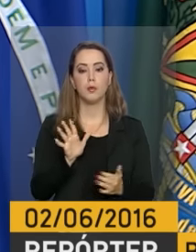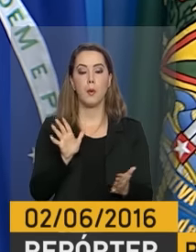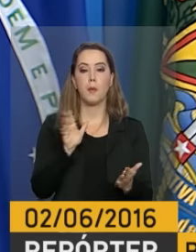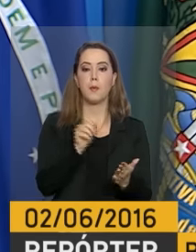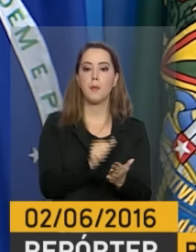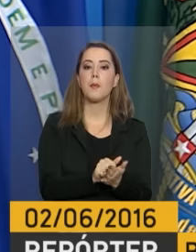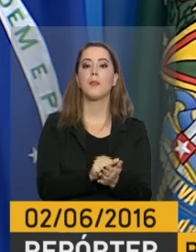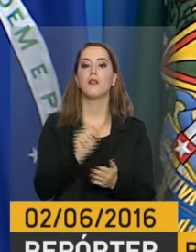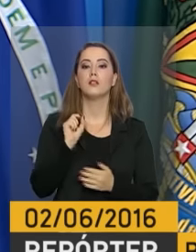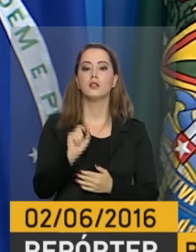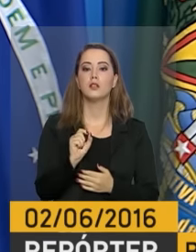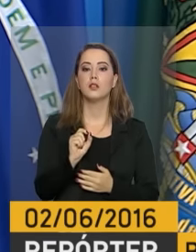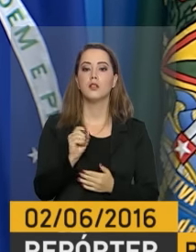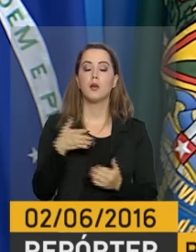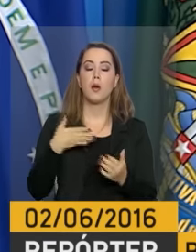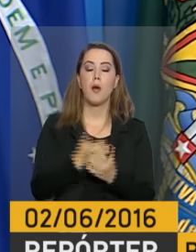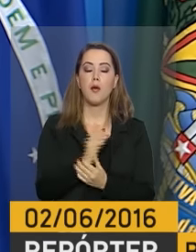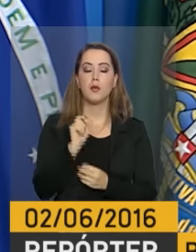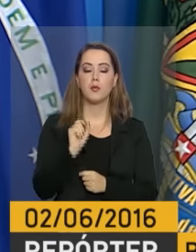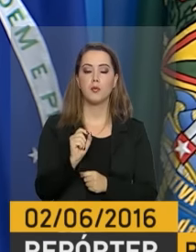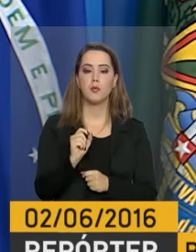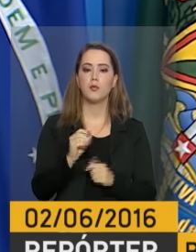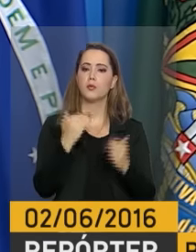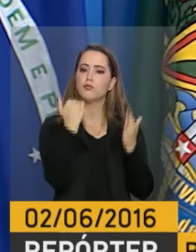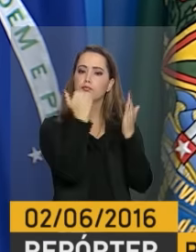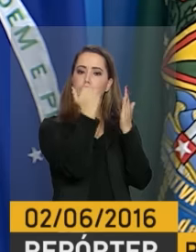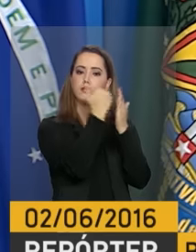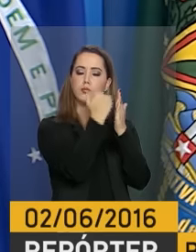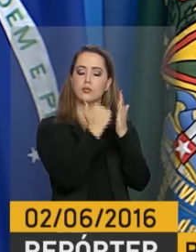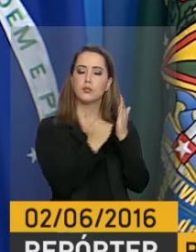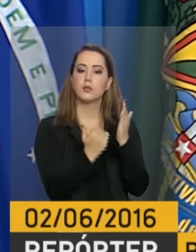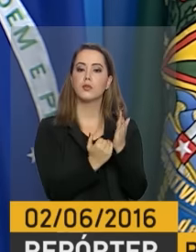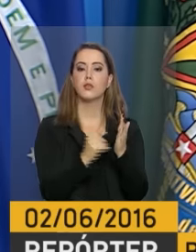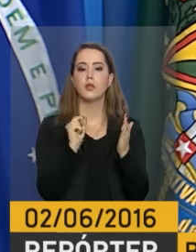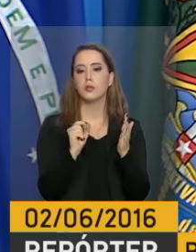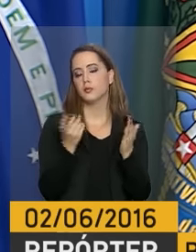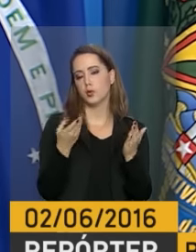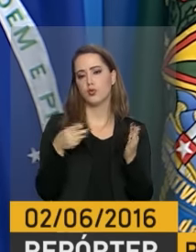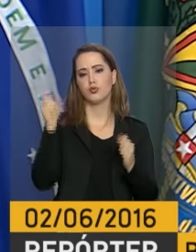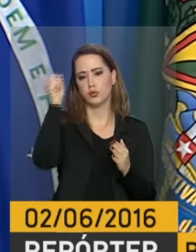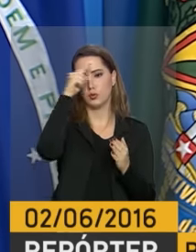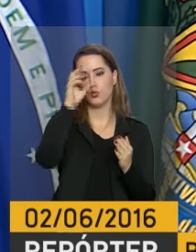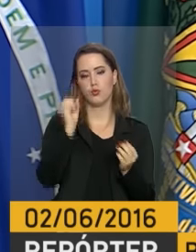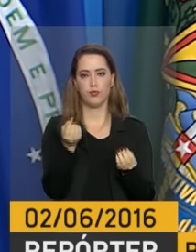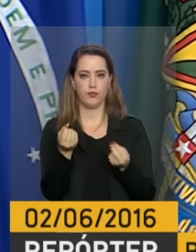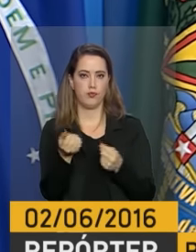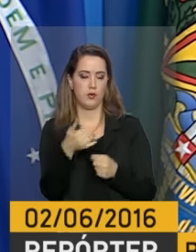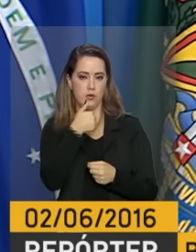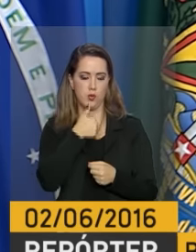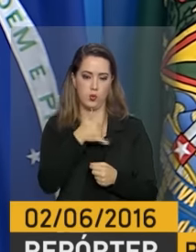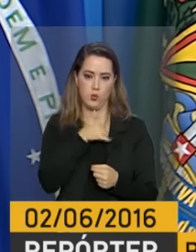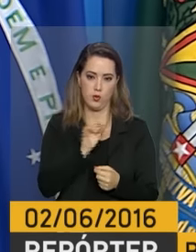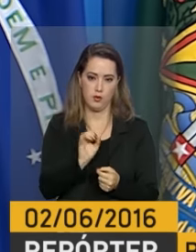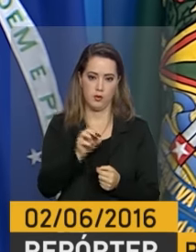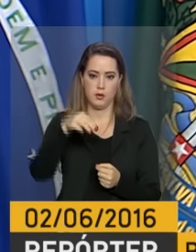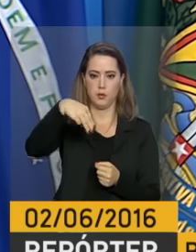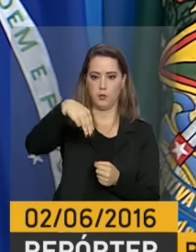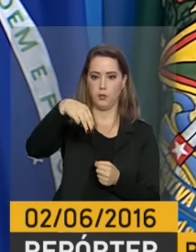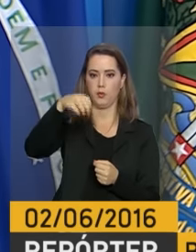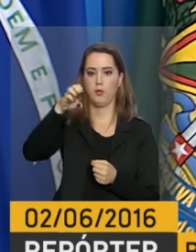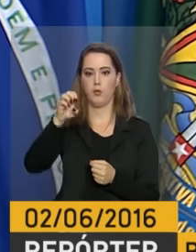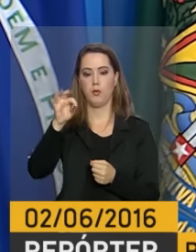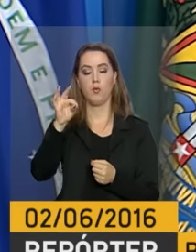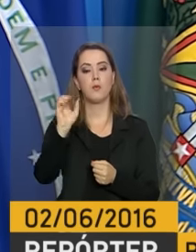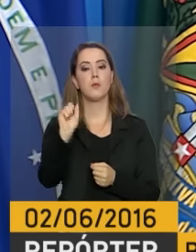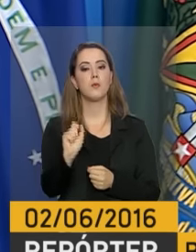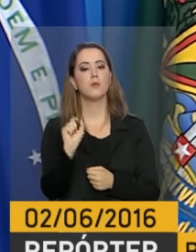até difíceis, como o projeto de ampliação da meta, lá na semana passada. E nesta semana, não é?